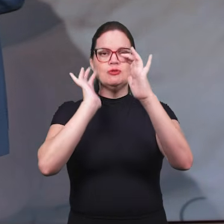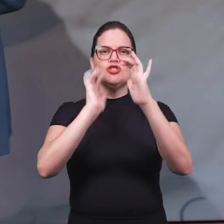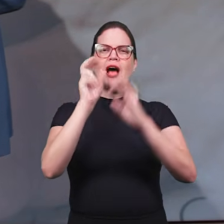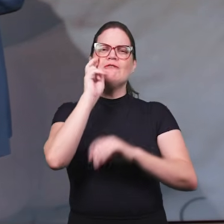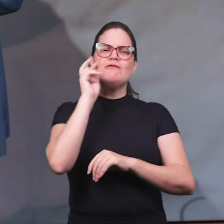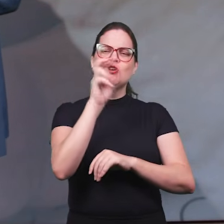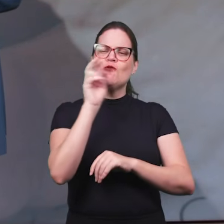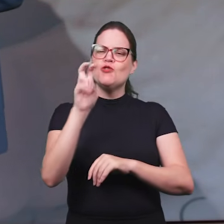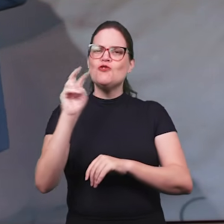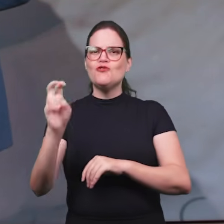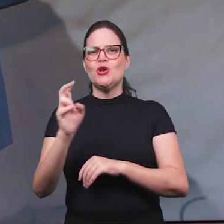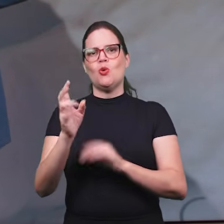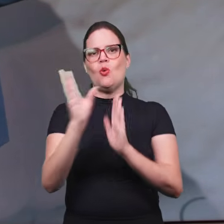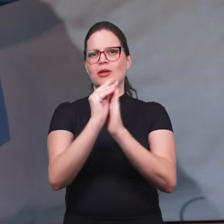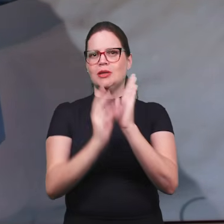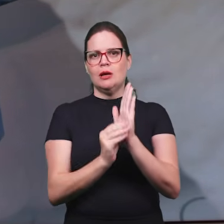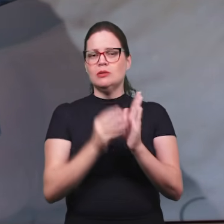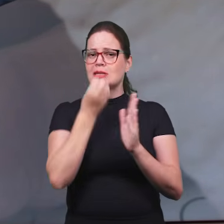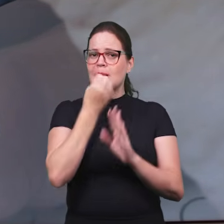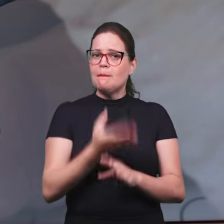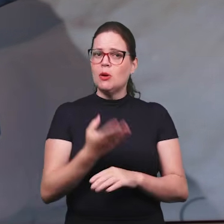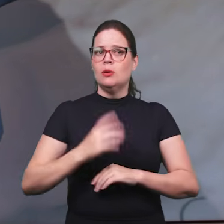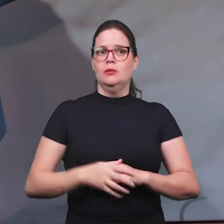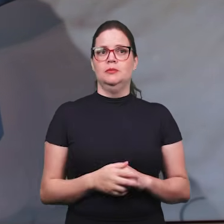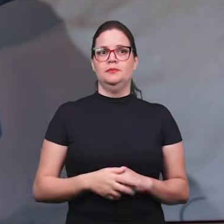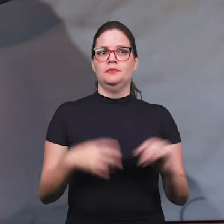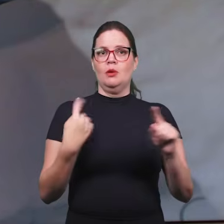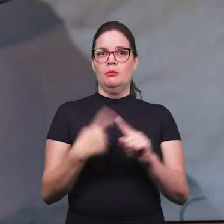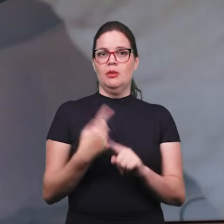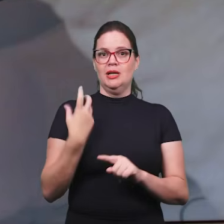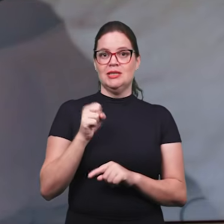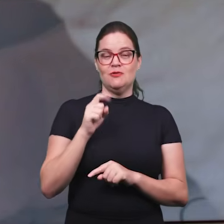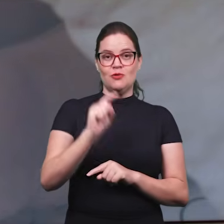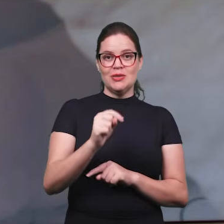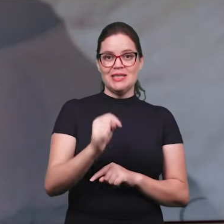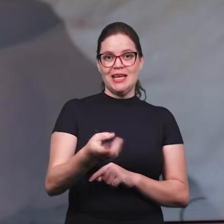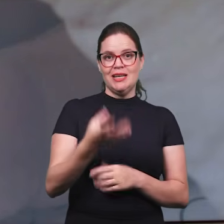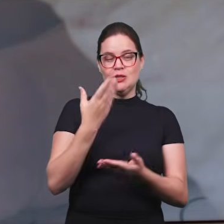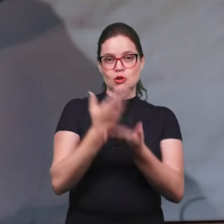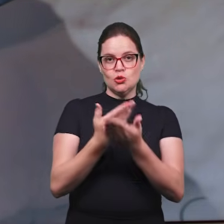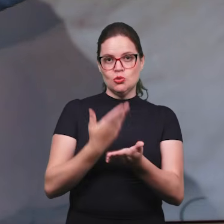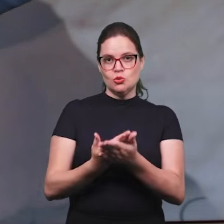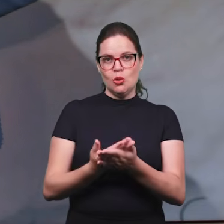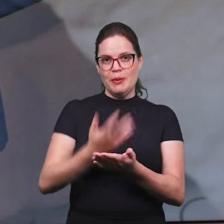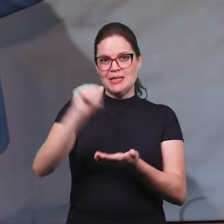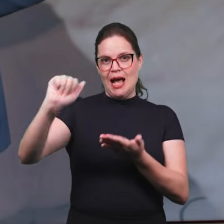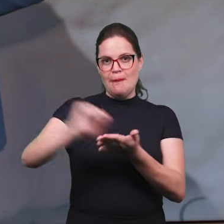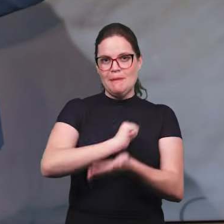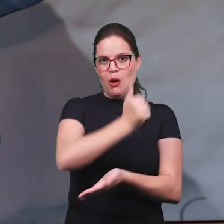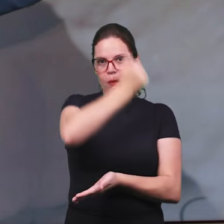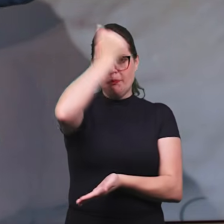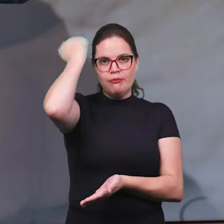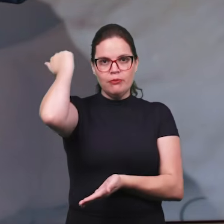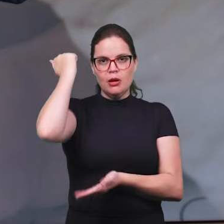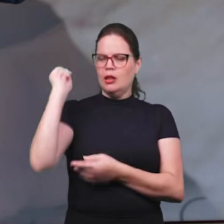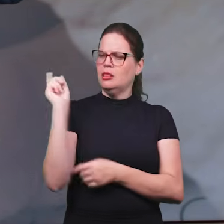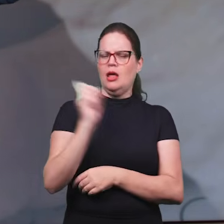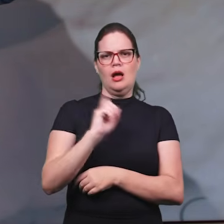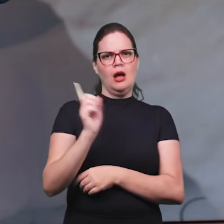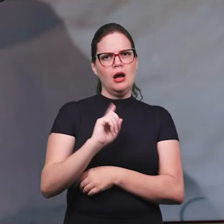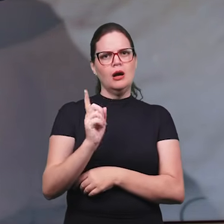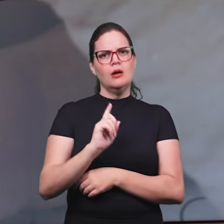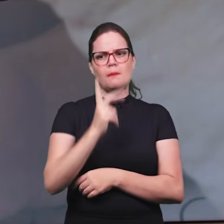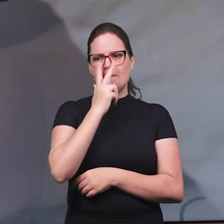teve contato com o conteúdo, isso, pessoal, é um ganho, tá? Aquilo que você estudou não está perdido. Você não vai ter